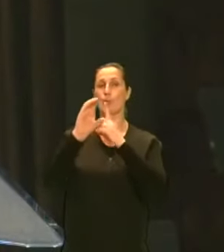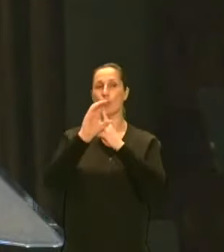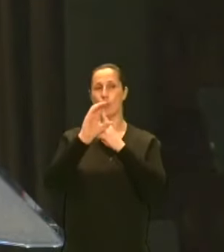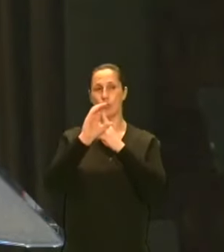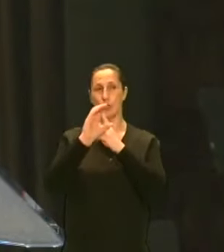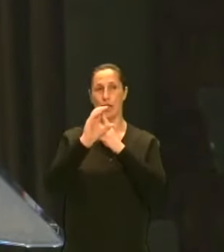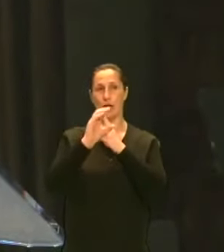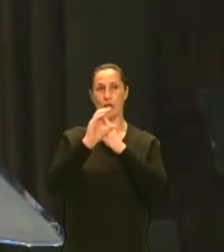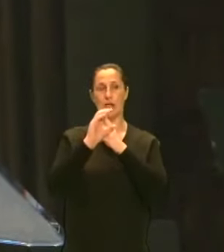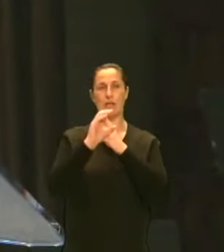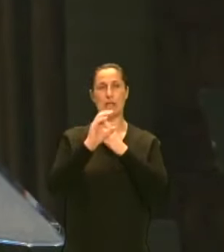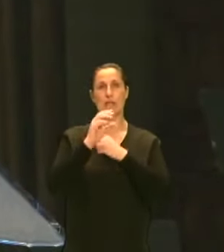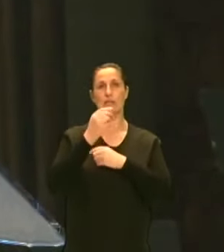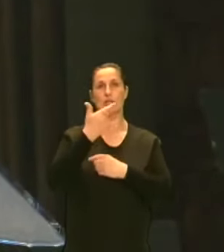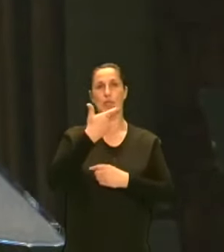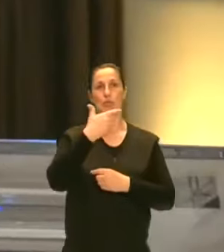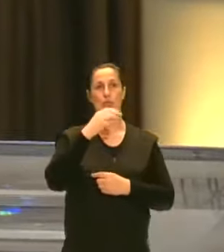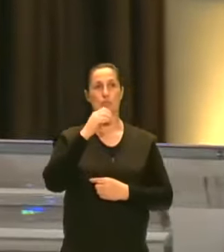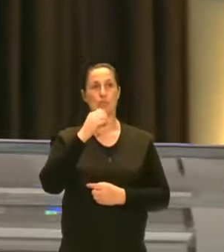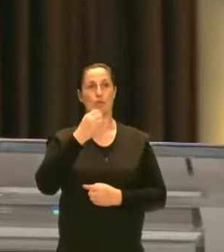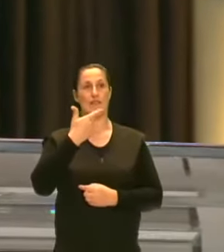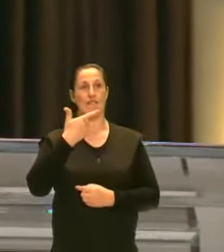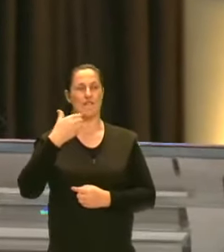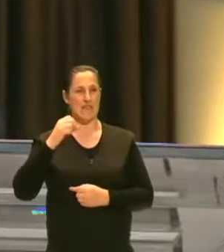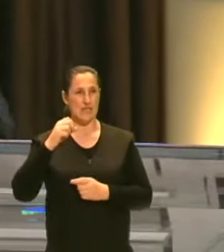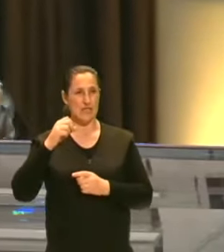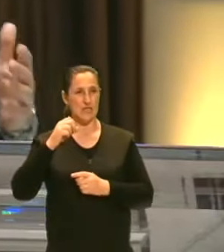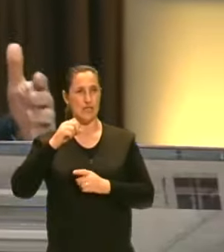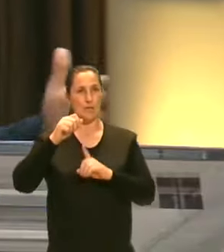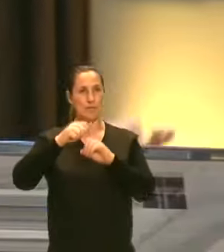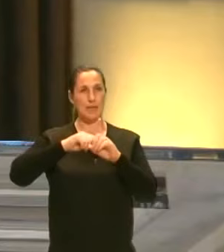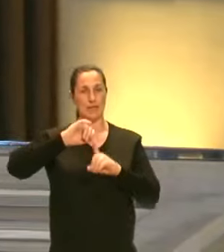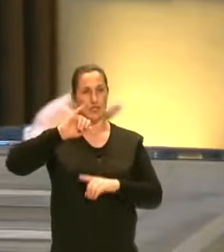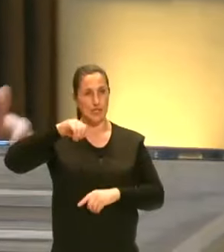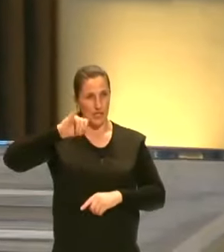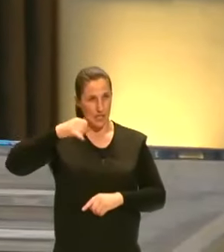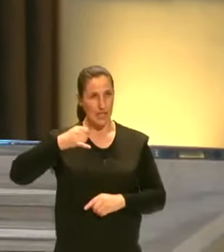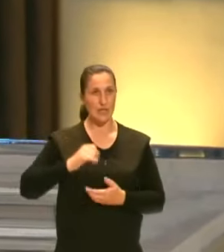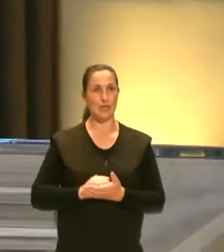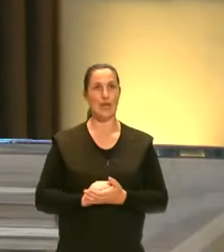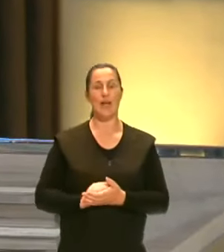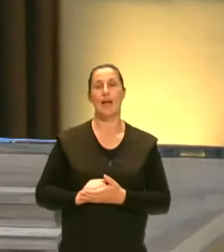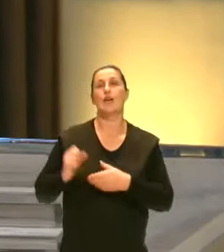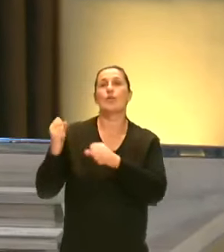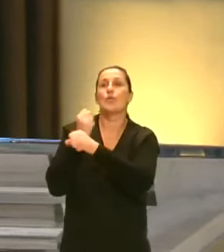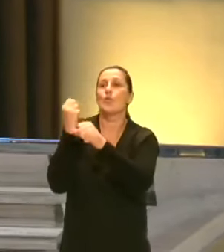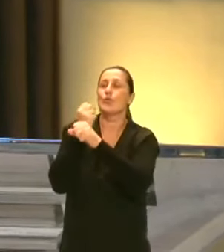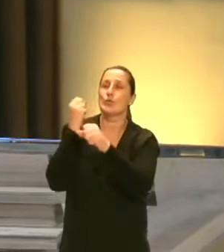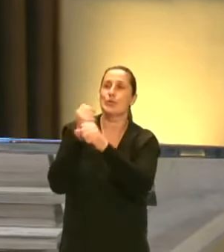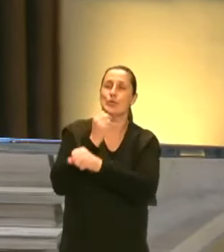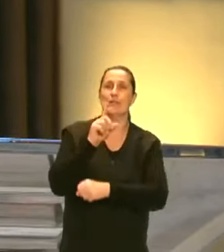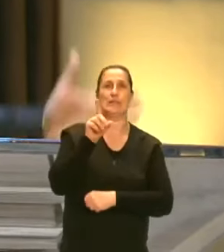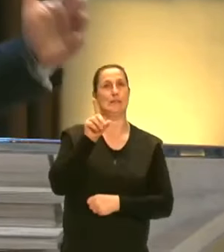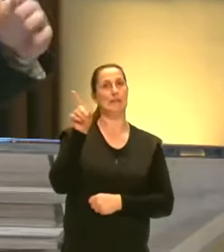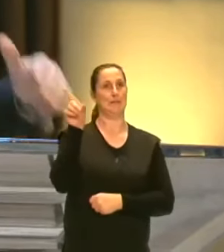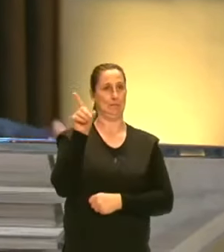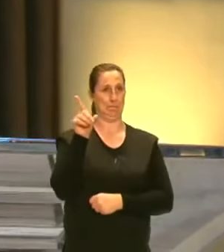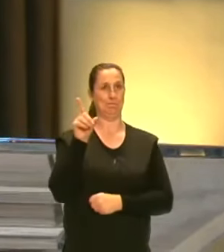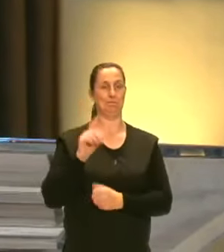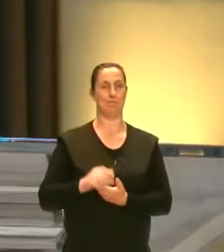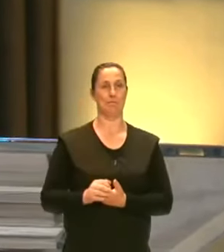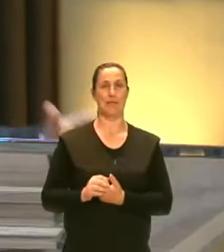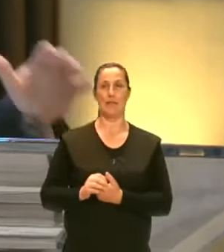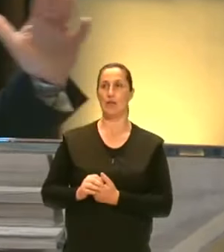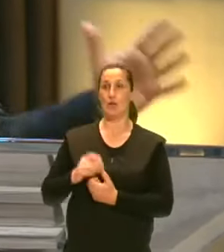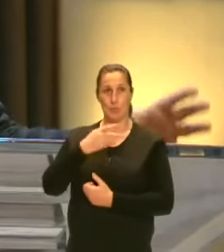gente estava vivendo uma coisa muito gostosa. A gente tinha mudado para o lugar que a PIB estava construindo. O pastor Nilson tem sido bênção lá, nos